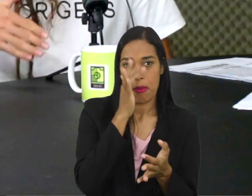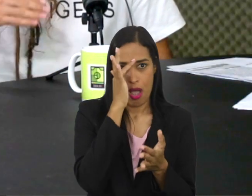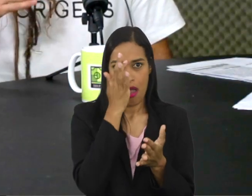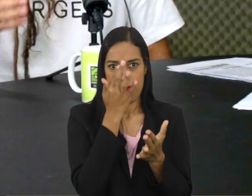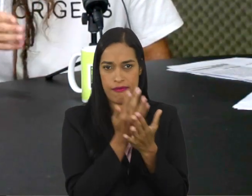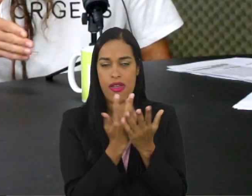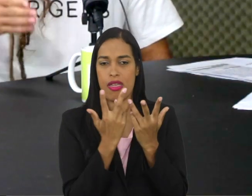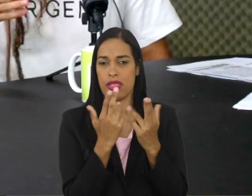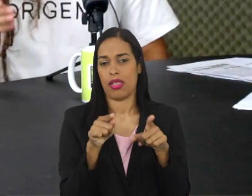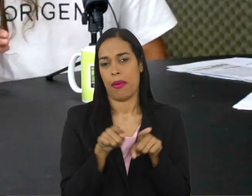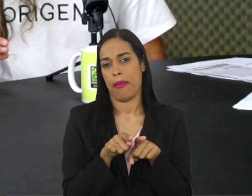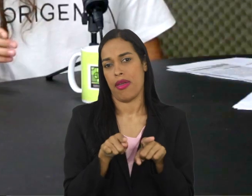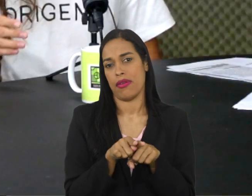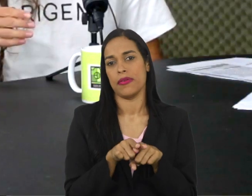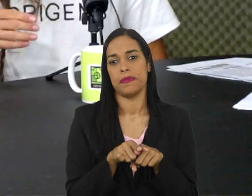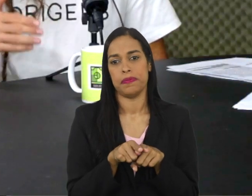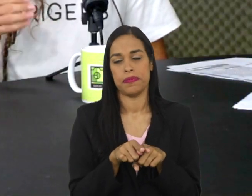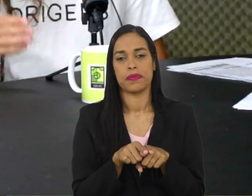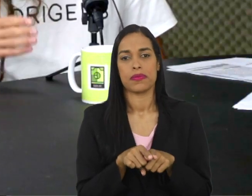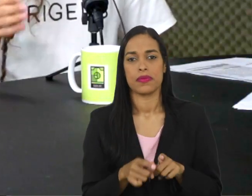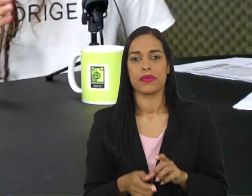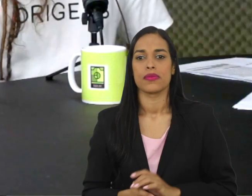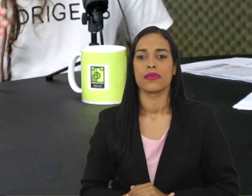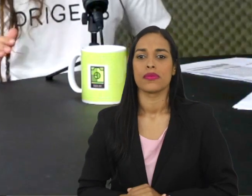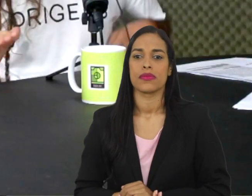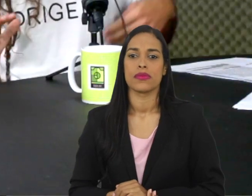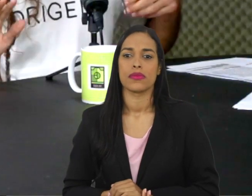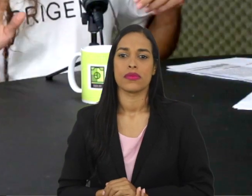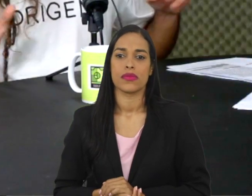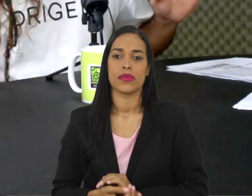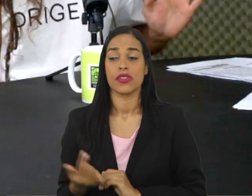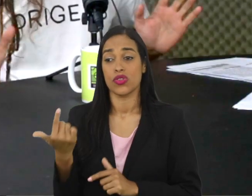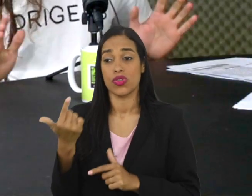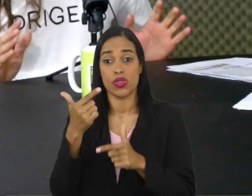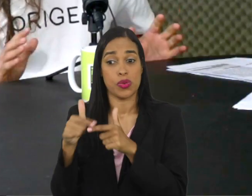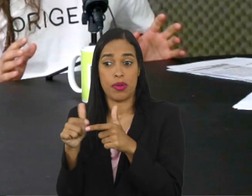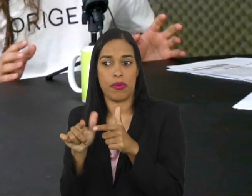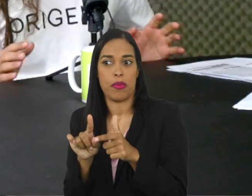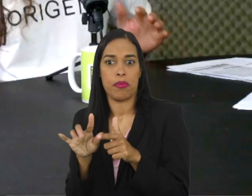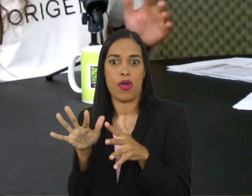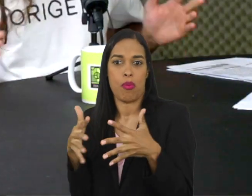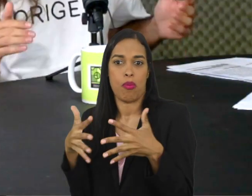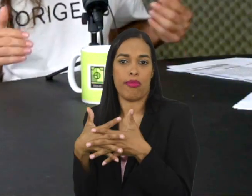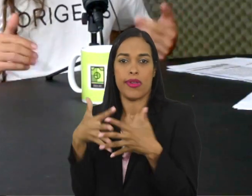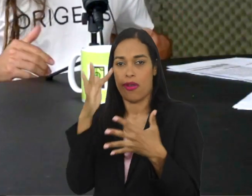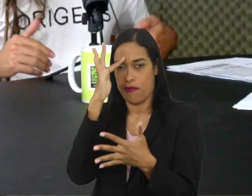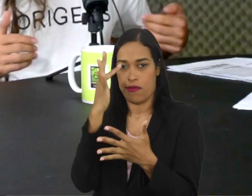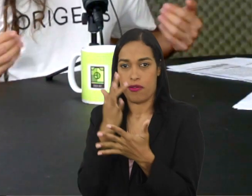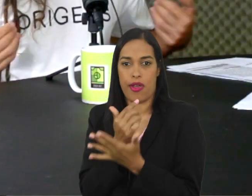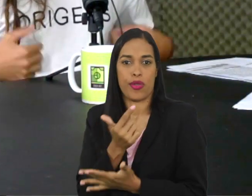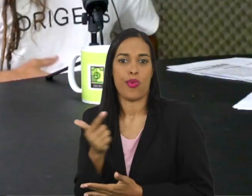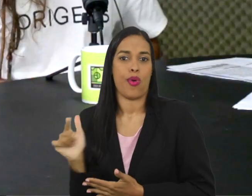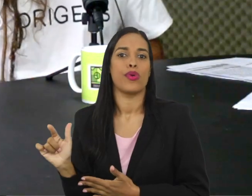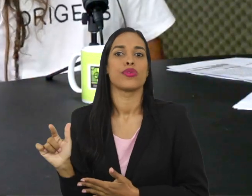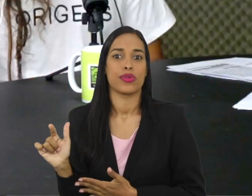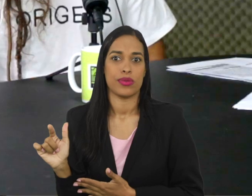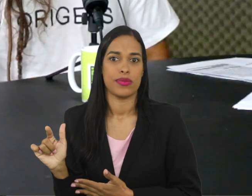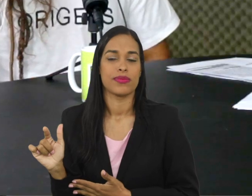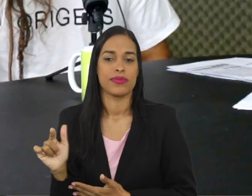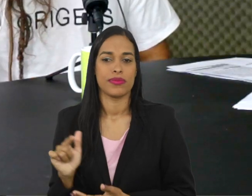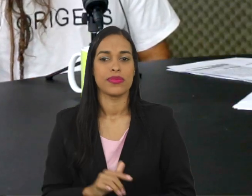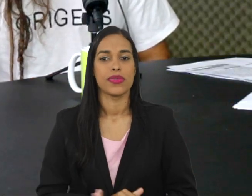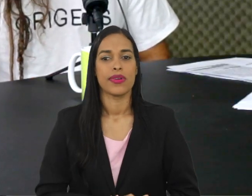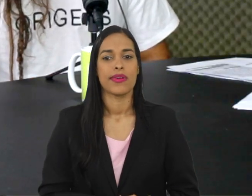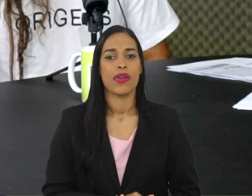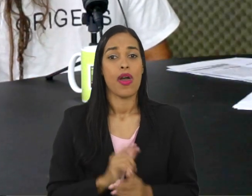expressar a sua fé também, desde que não atrapalhe, né, a fé do outro, né? Desde que não...